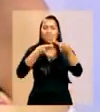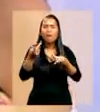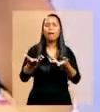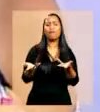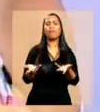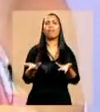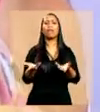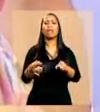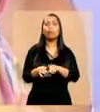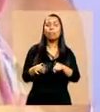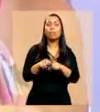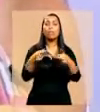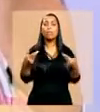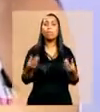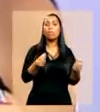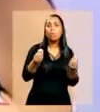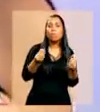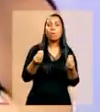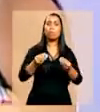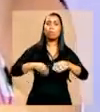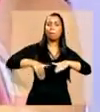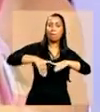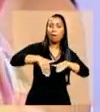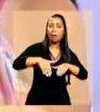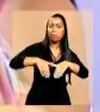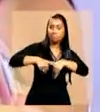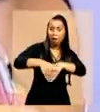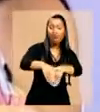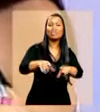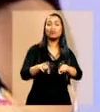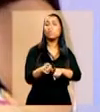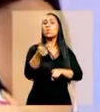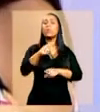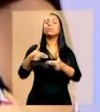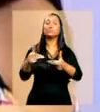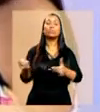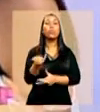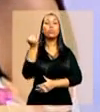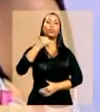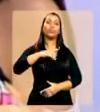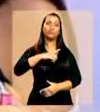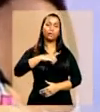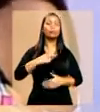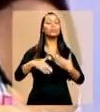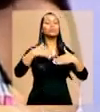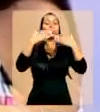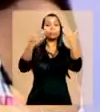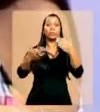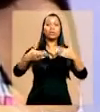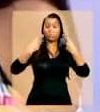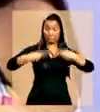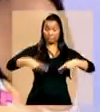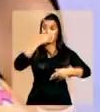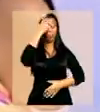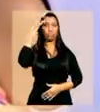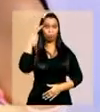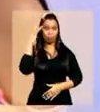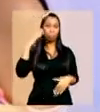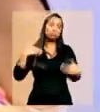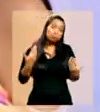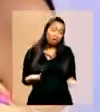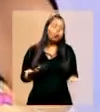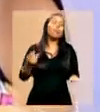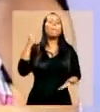de fala, a habilidade da marcha e tantas outras coisas muito importantes para o desenvolvimento do ser